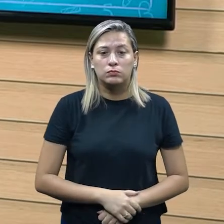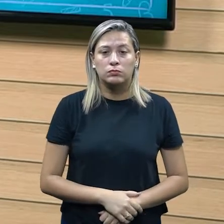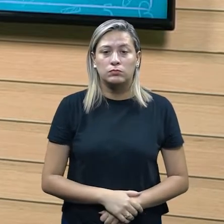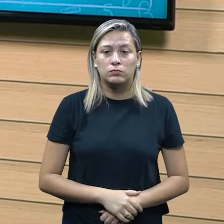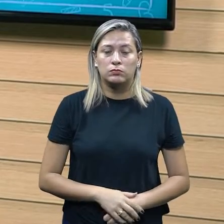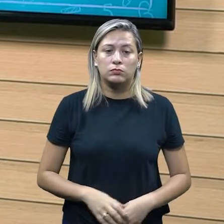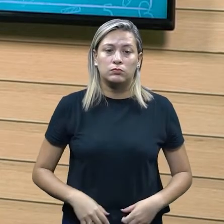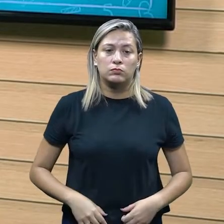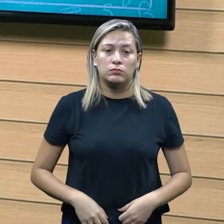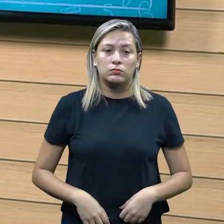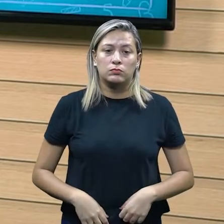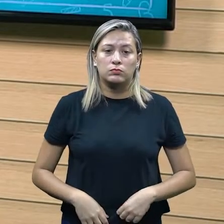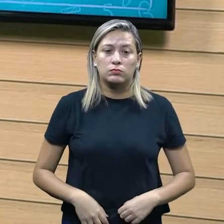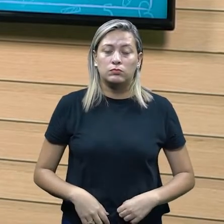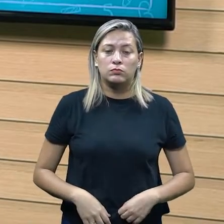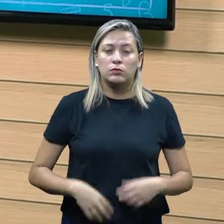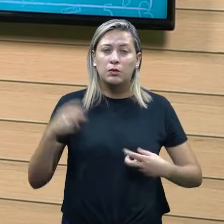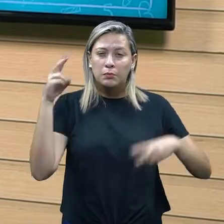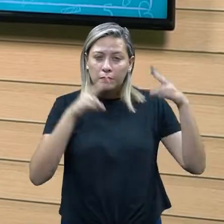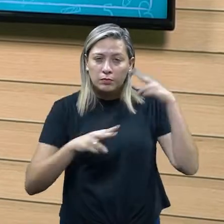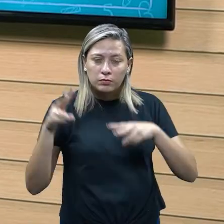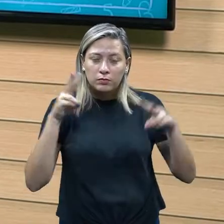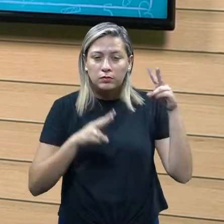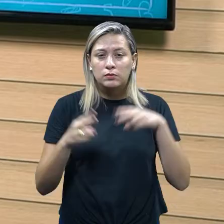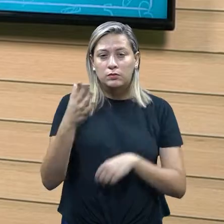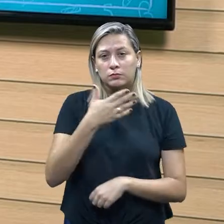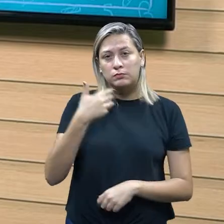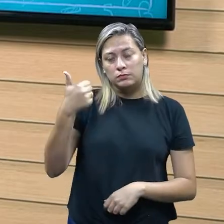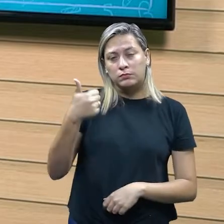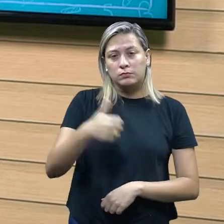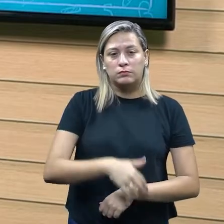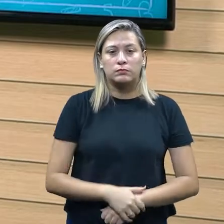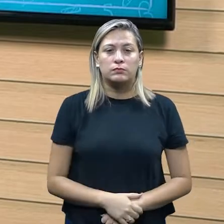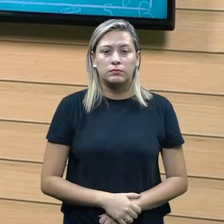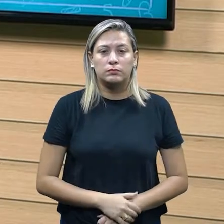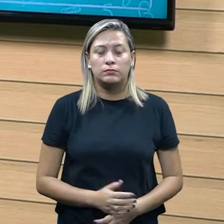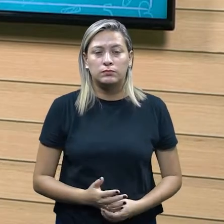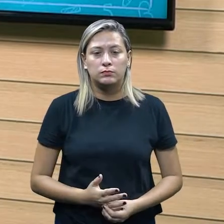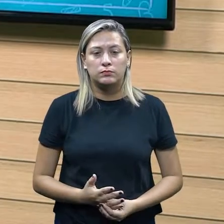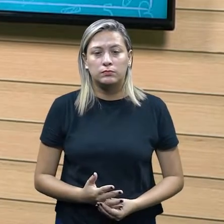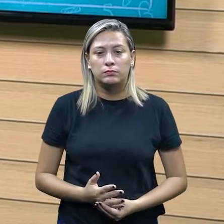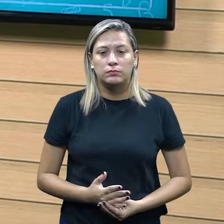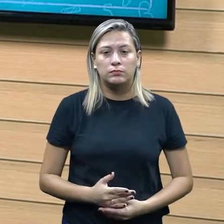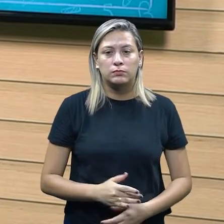uma melhor visualização, tem vistas diferentes, né, você consegue manipular